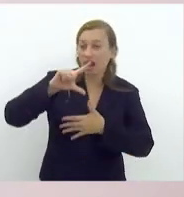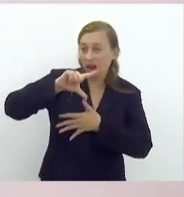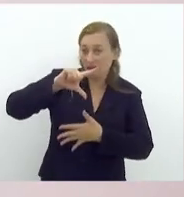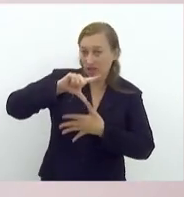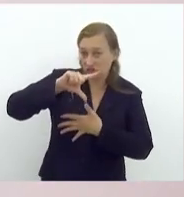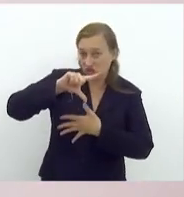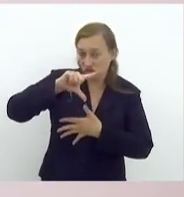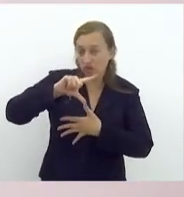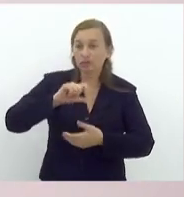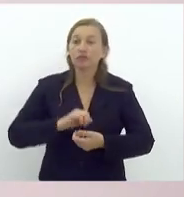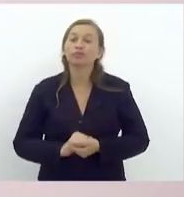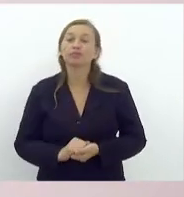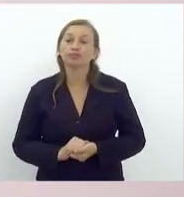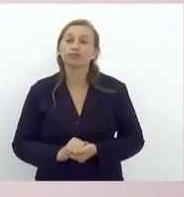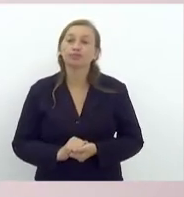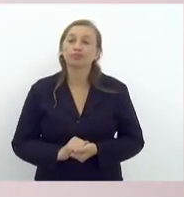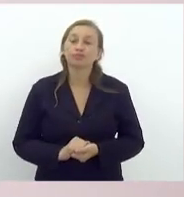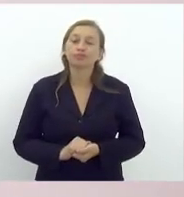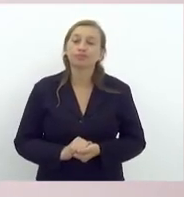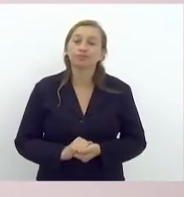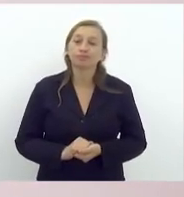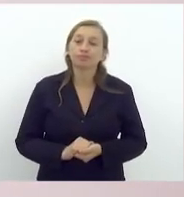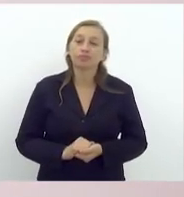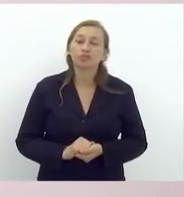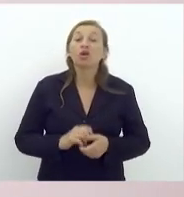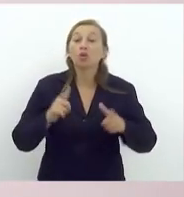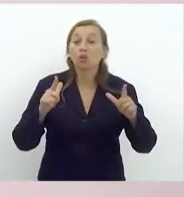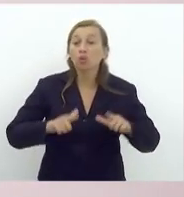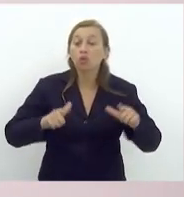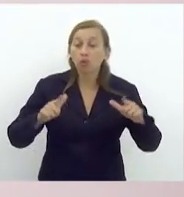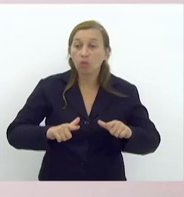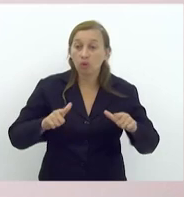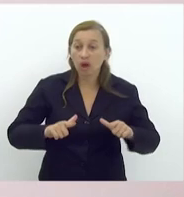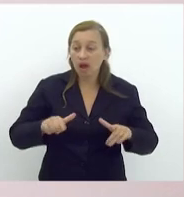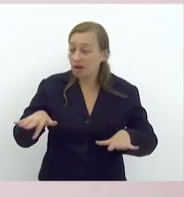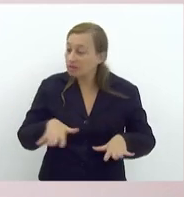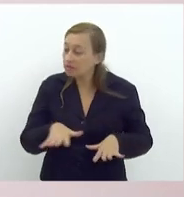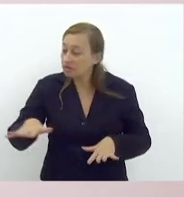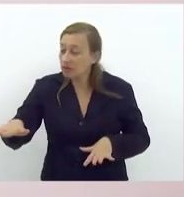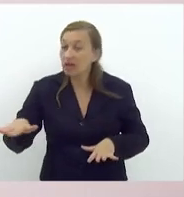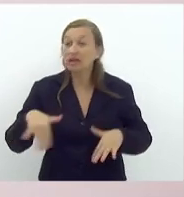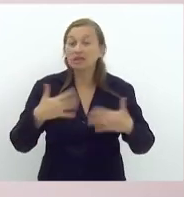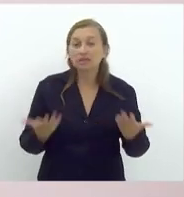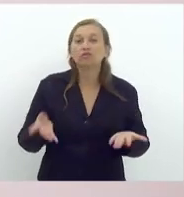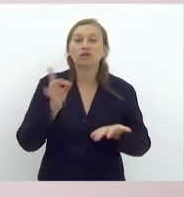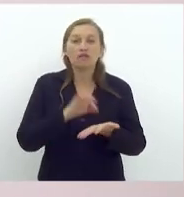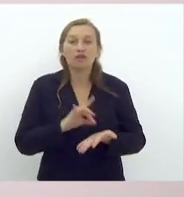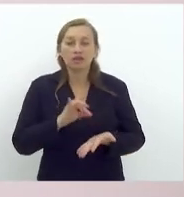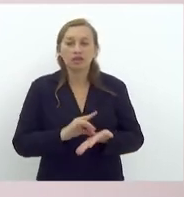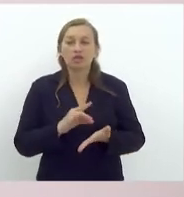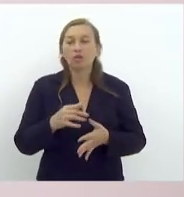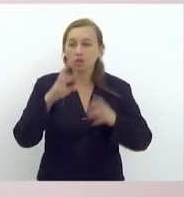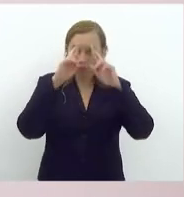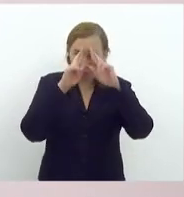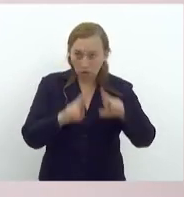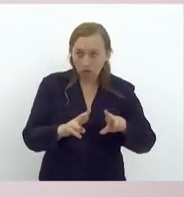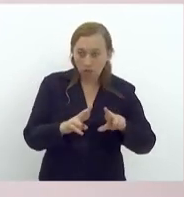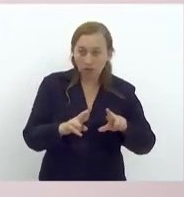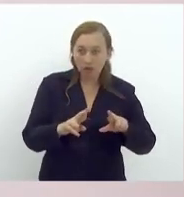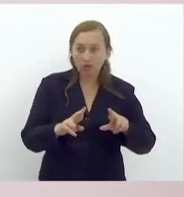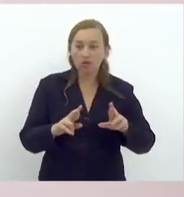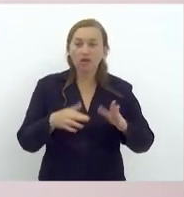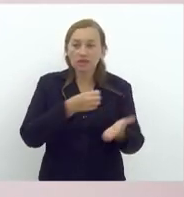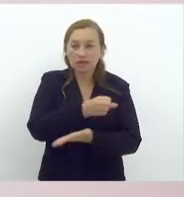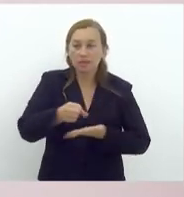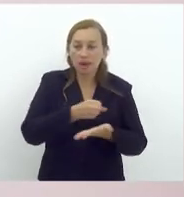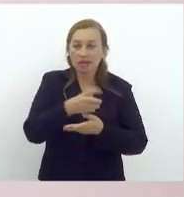e locais aonde de região periférica Então na verdade a gente que respeitou e respeite esse